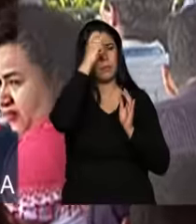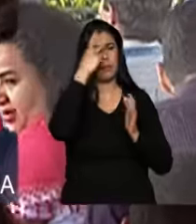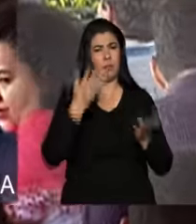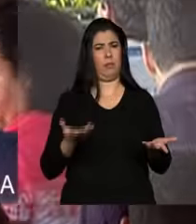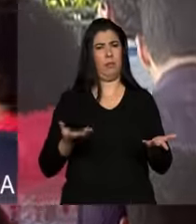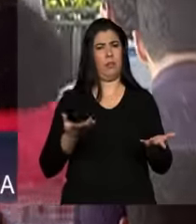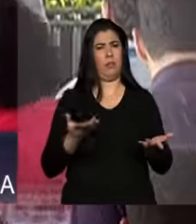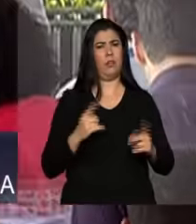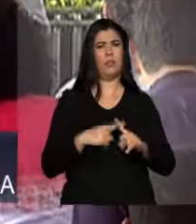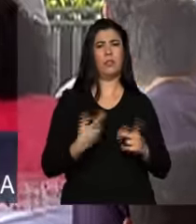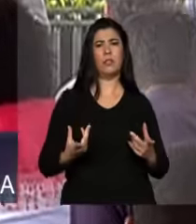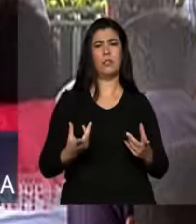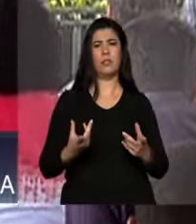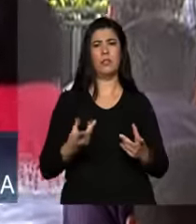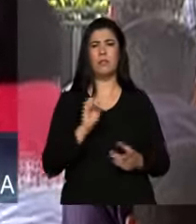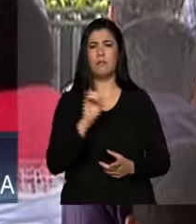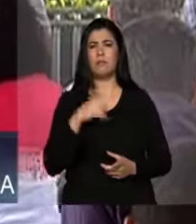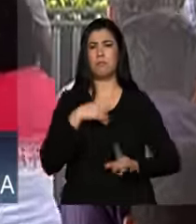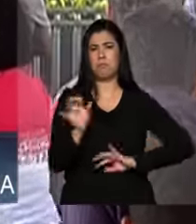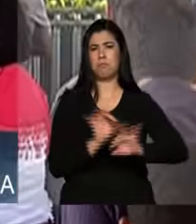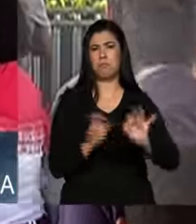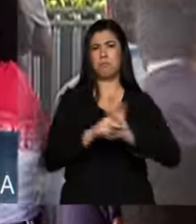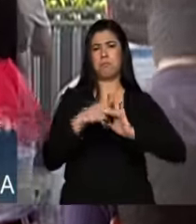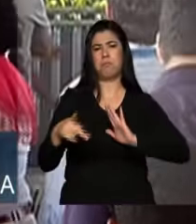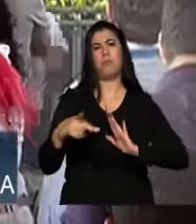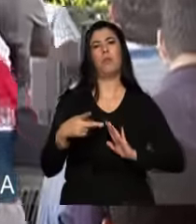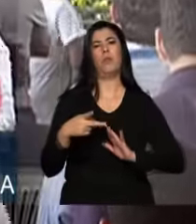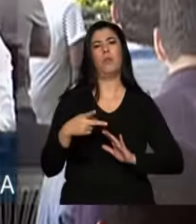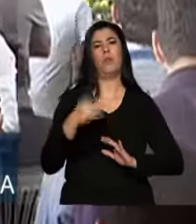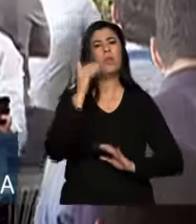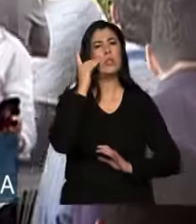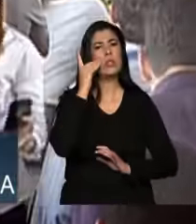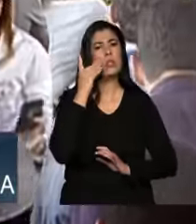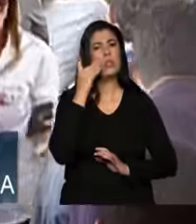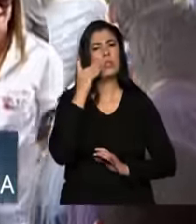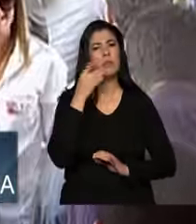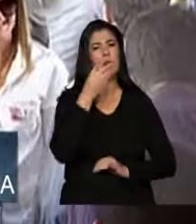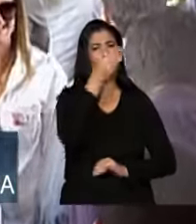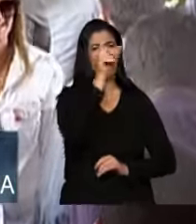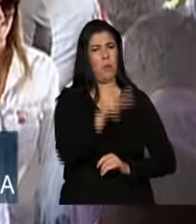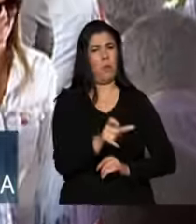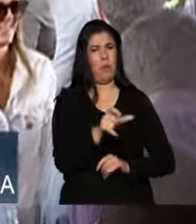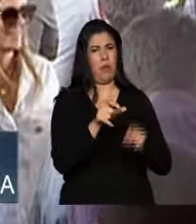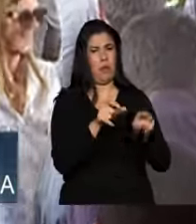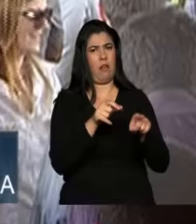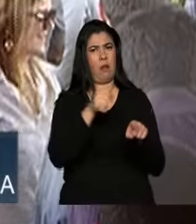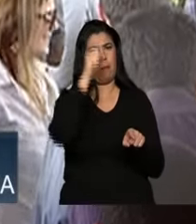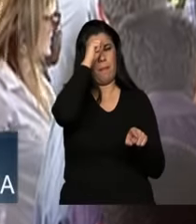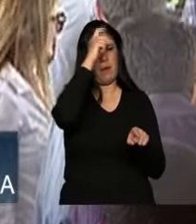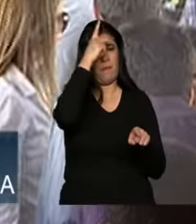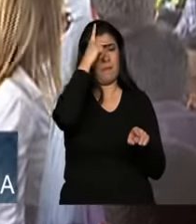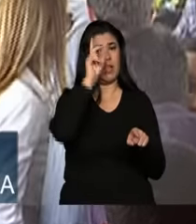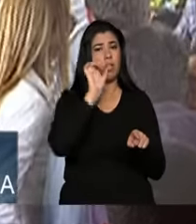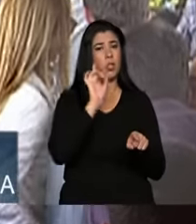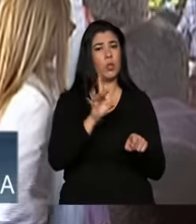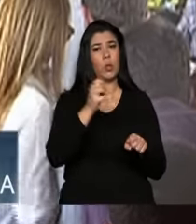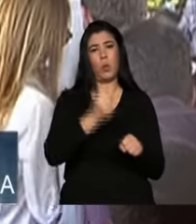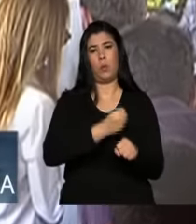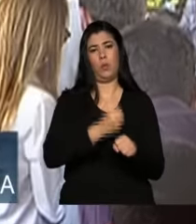projeto da Dilma, o prefeito só está construindo. Eu digo, só está não, ele